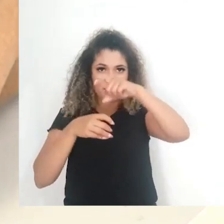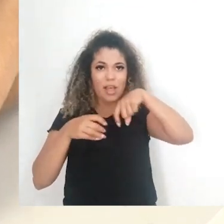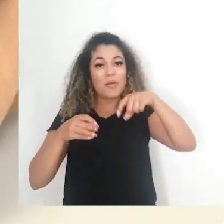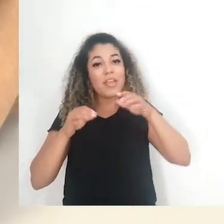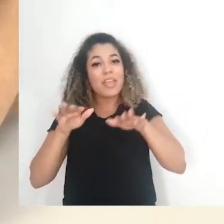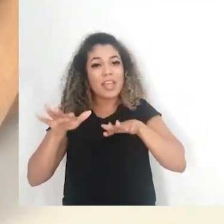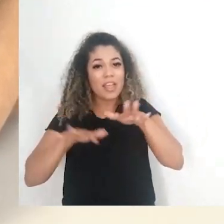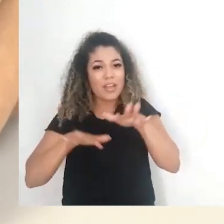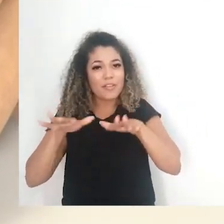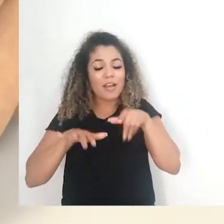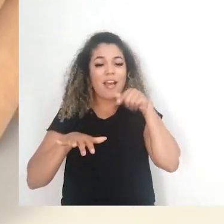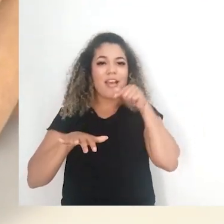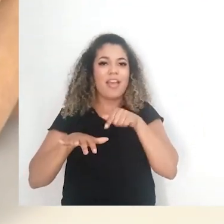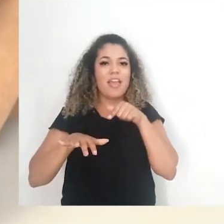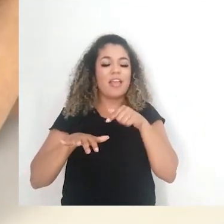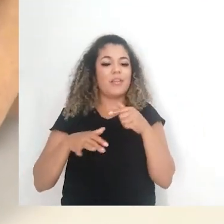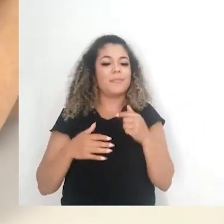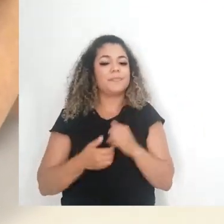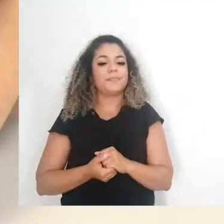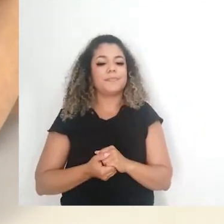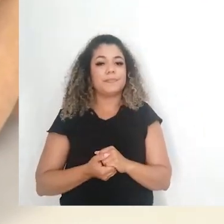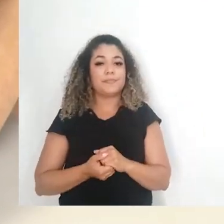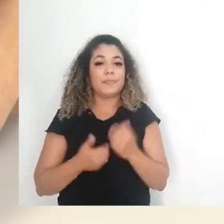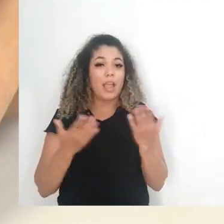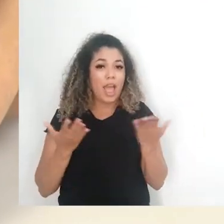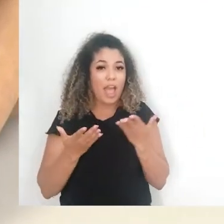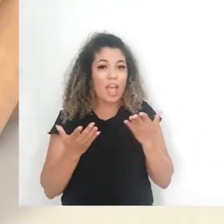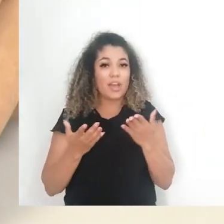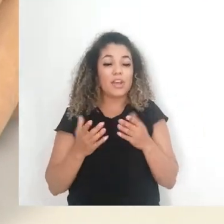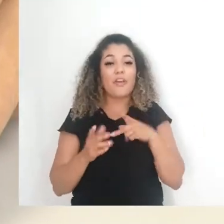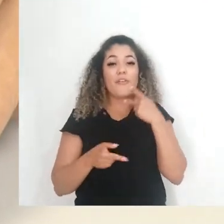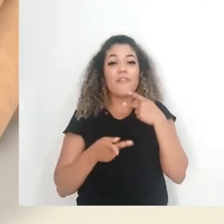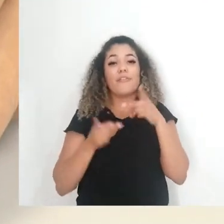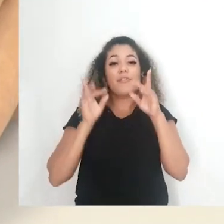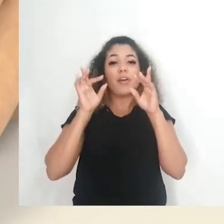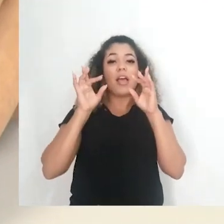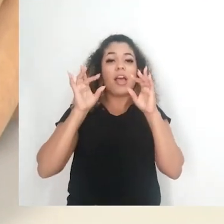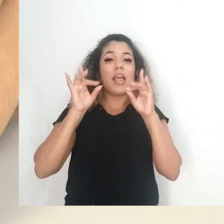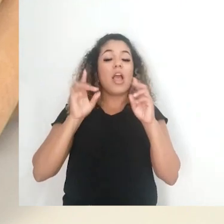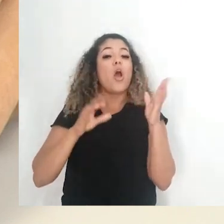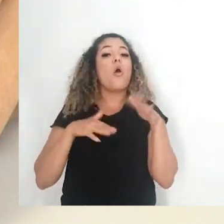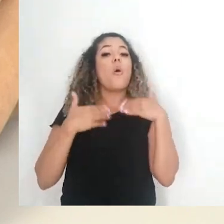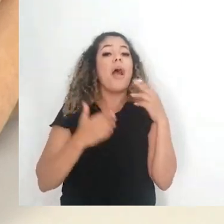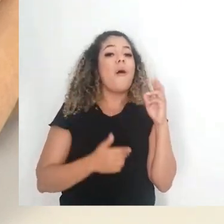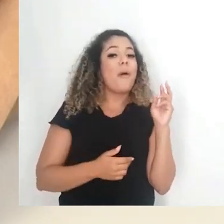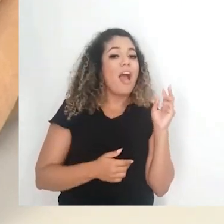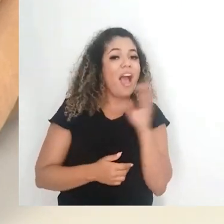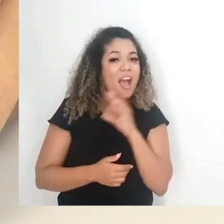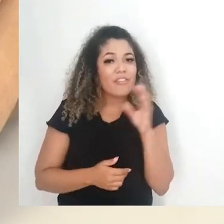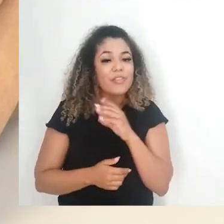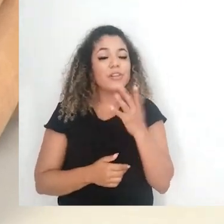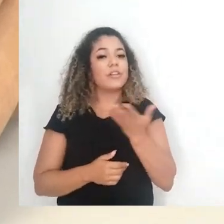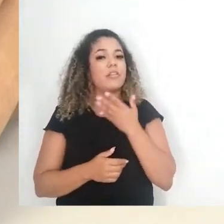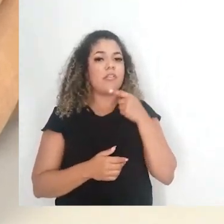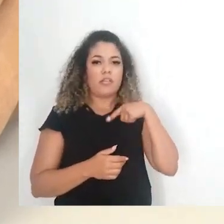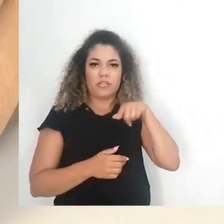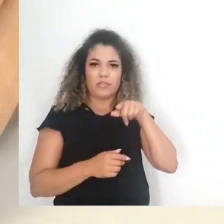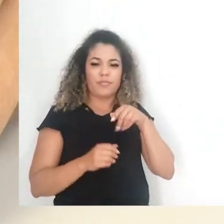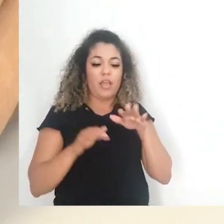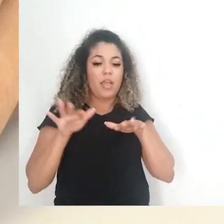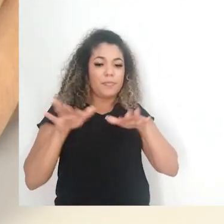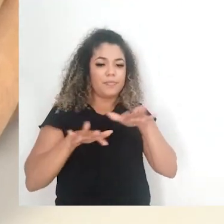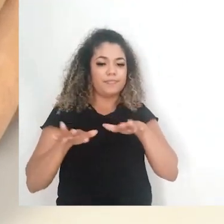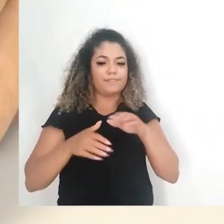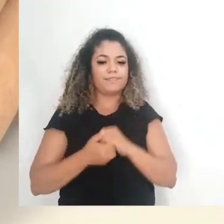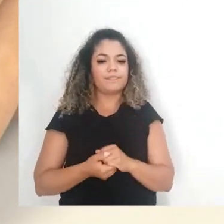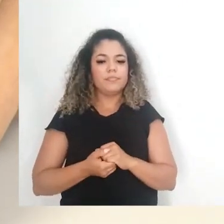que ele vai movimentar o motor A. Agora eu vou definir a velocidade que ele